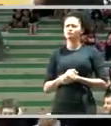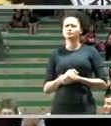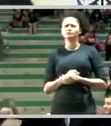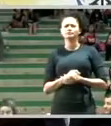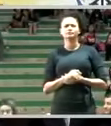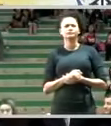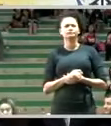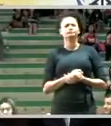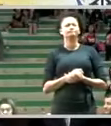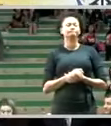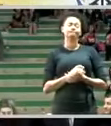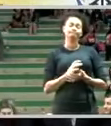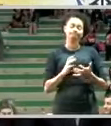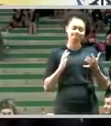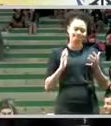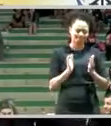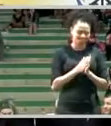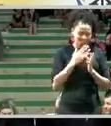Ei.